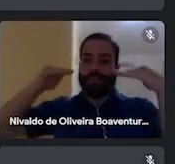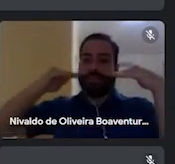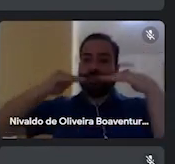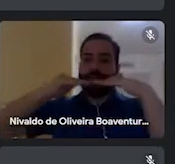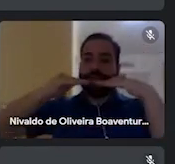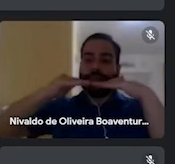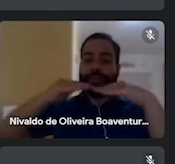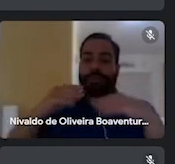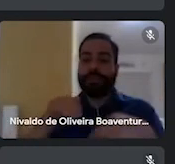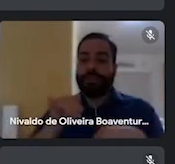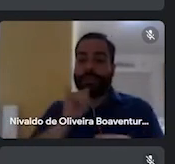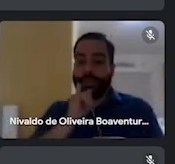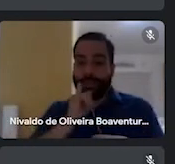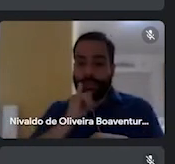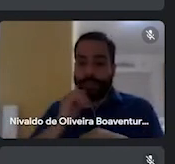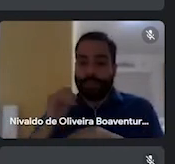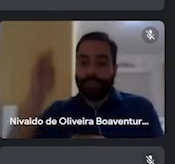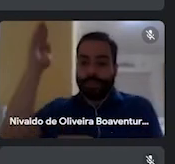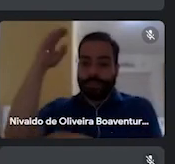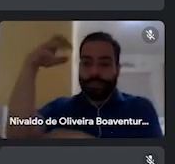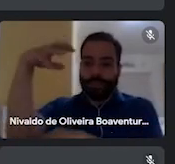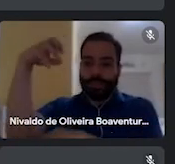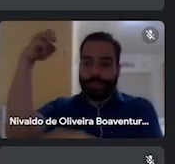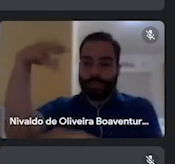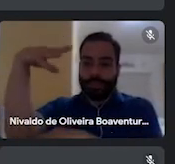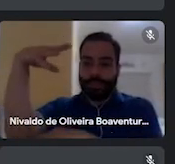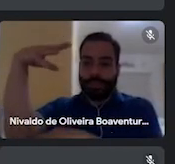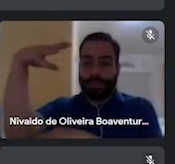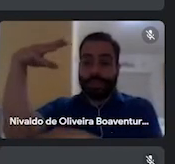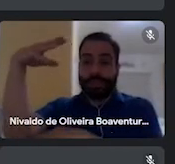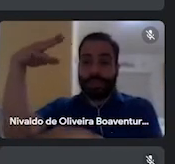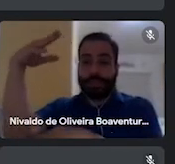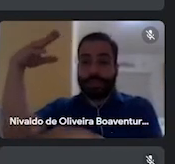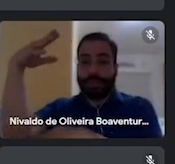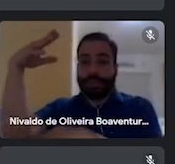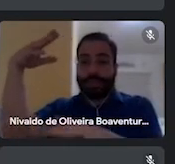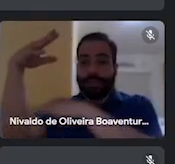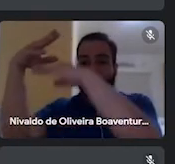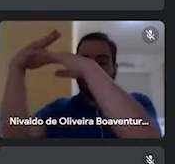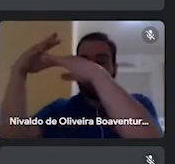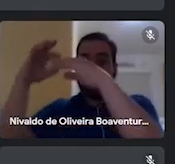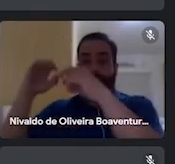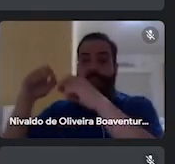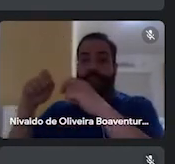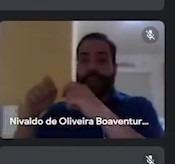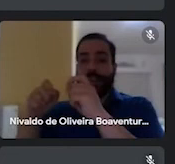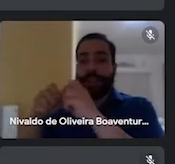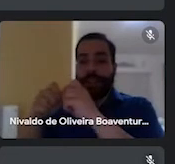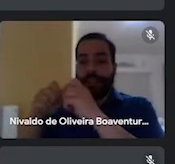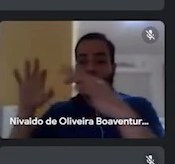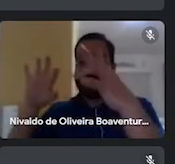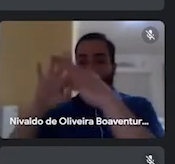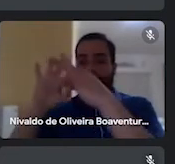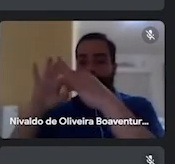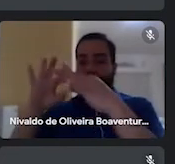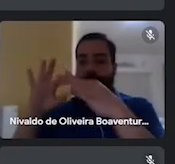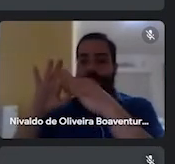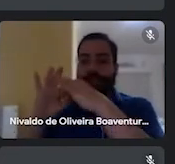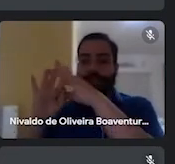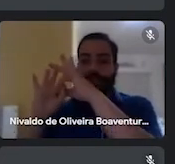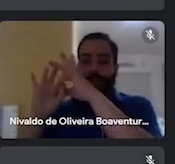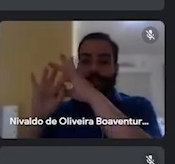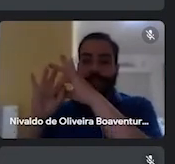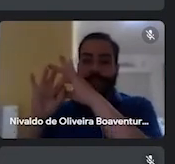em um poste. Então, ele faz uma conexão de um cabo